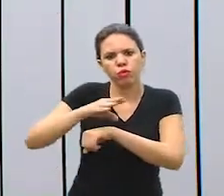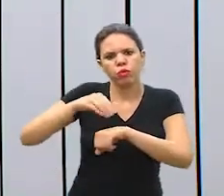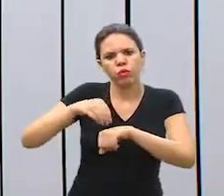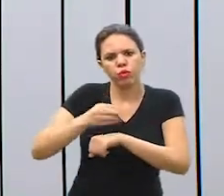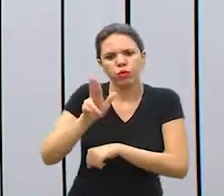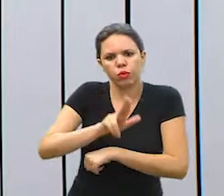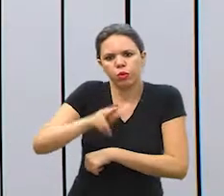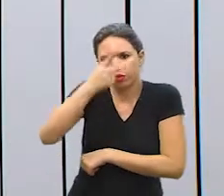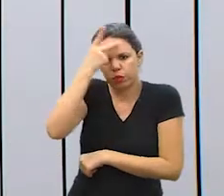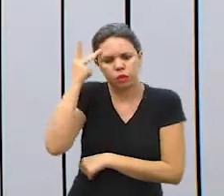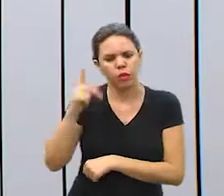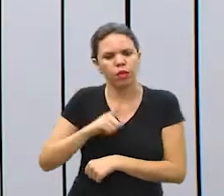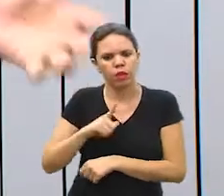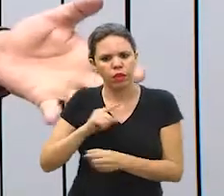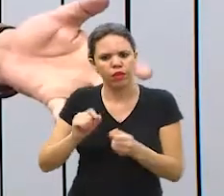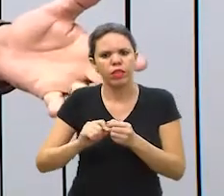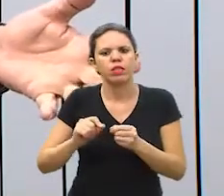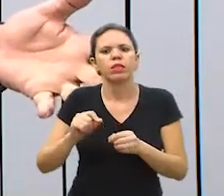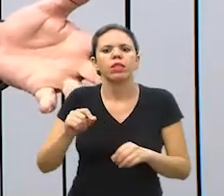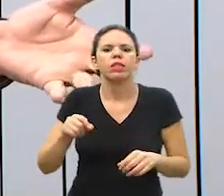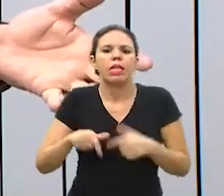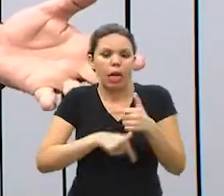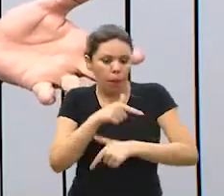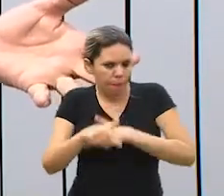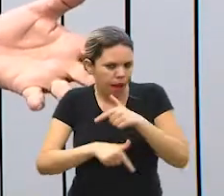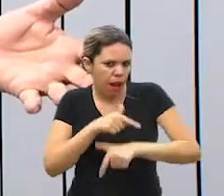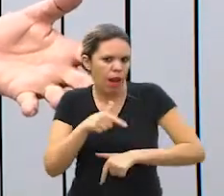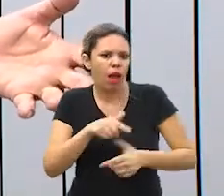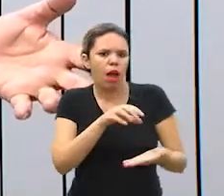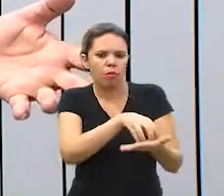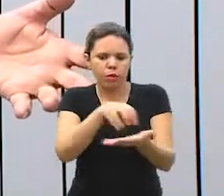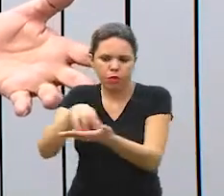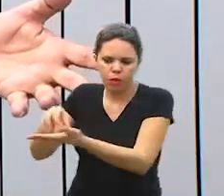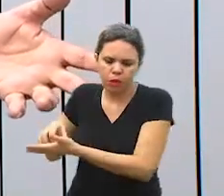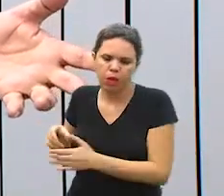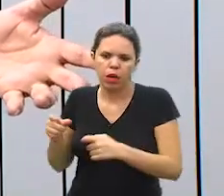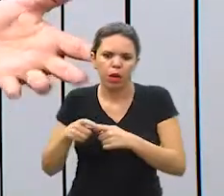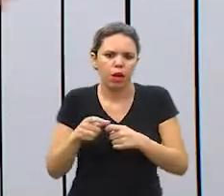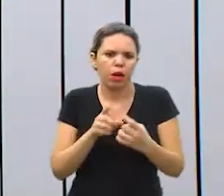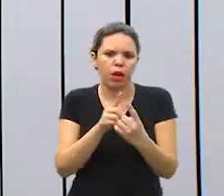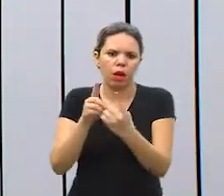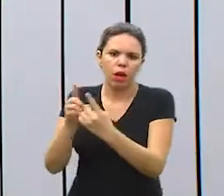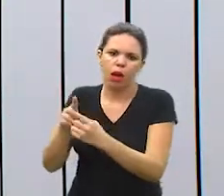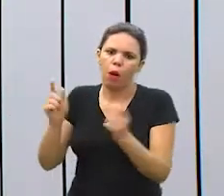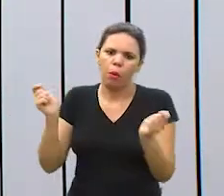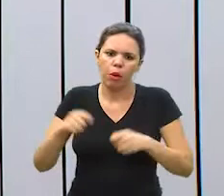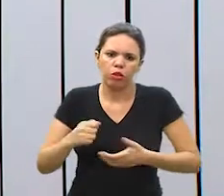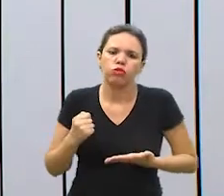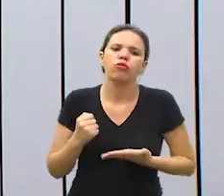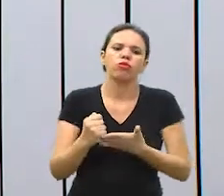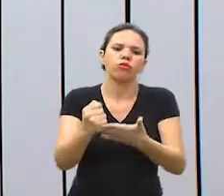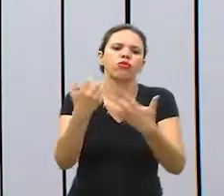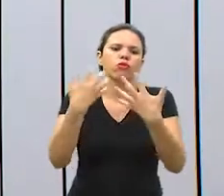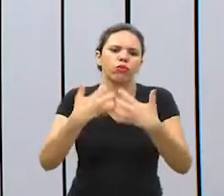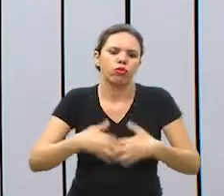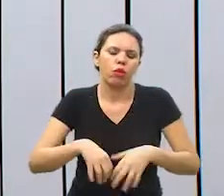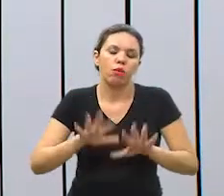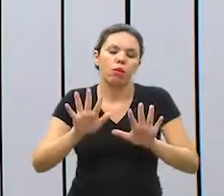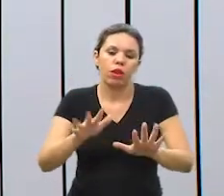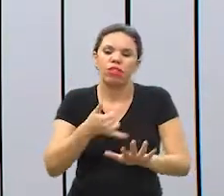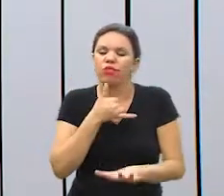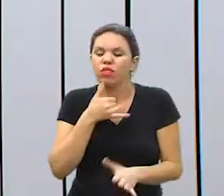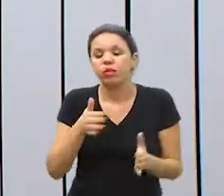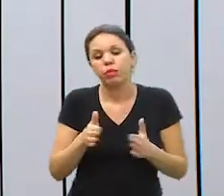esses universitários que têm que fazer a residência médica, né, doutora Carmen? E isso poderia estar nos ajudando. Infelizmente,